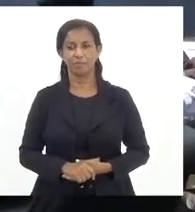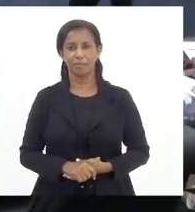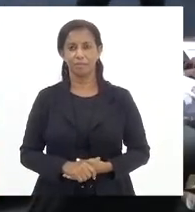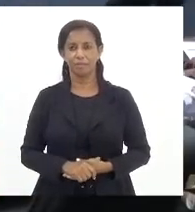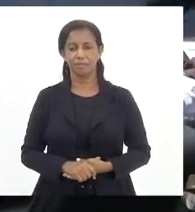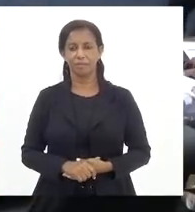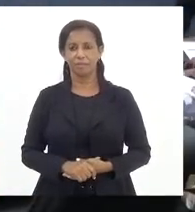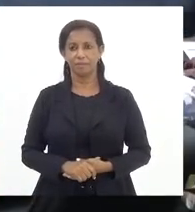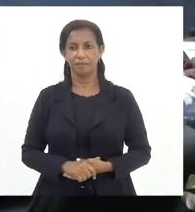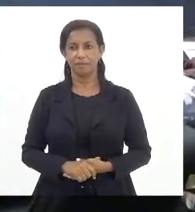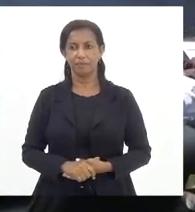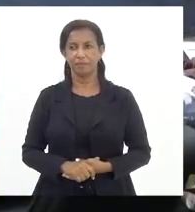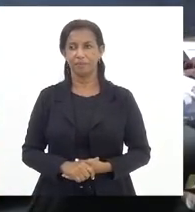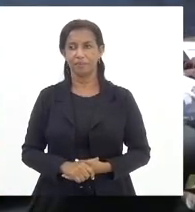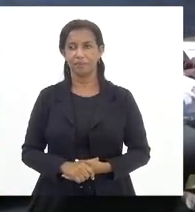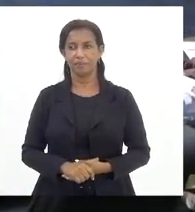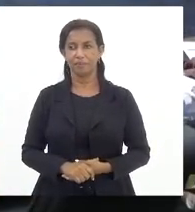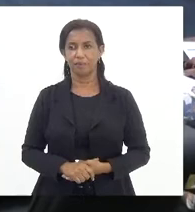ok